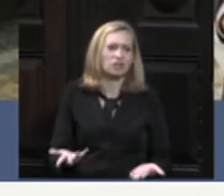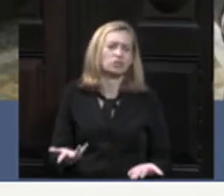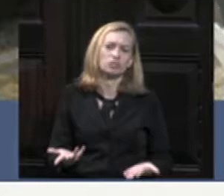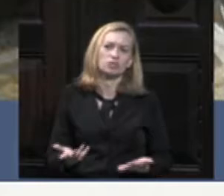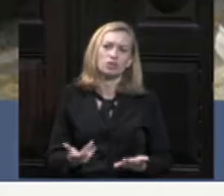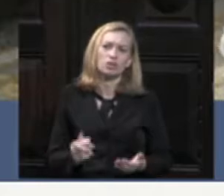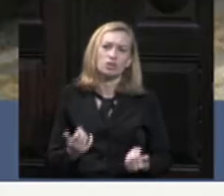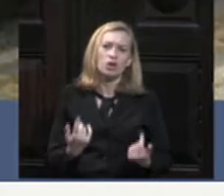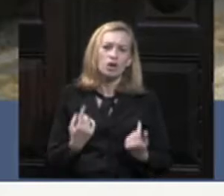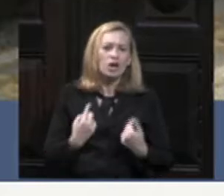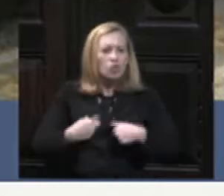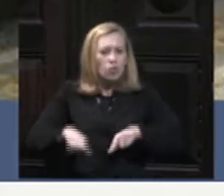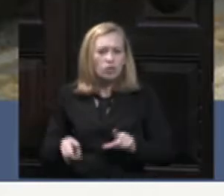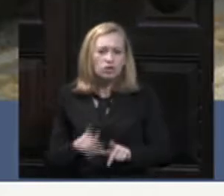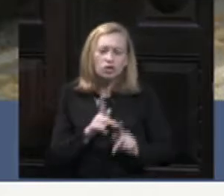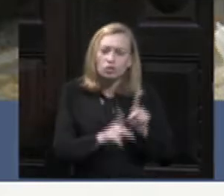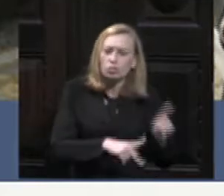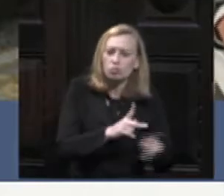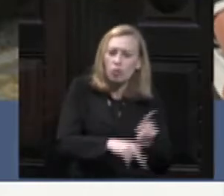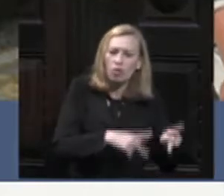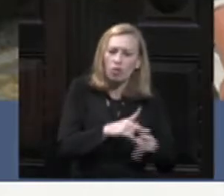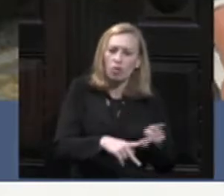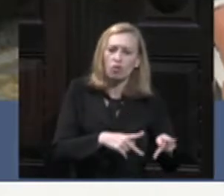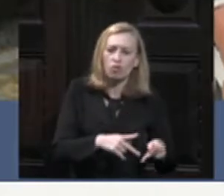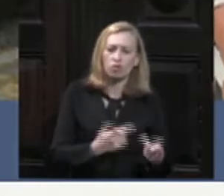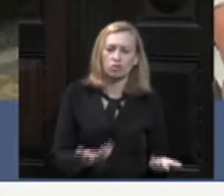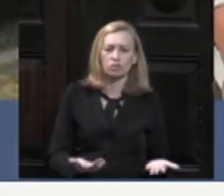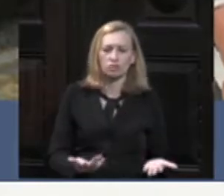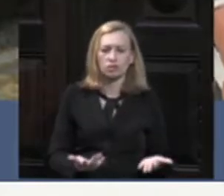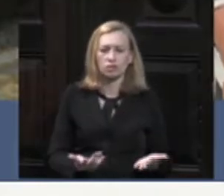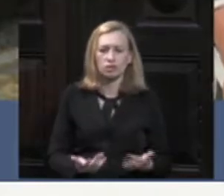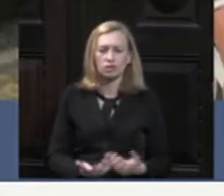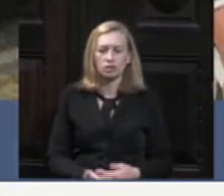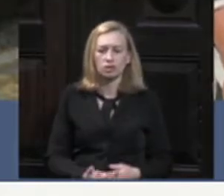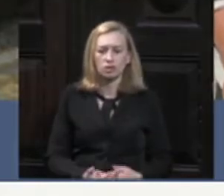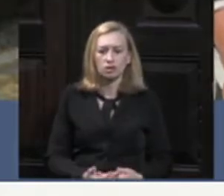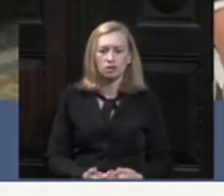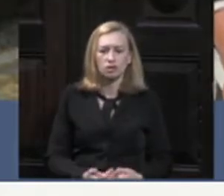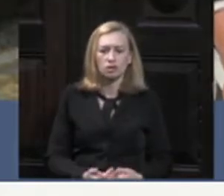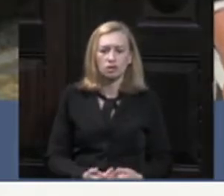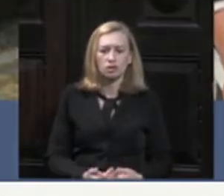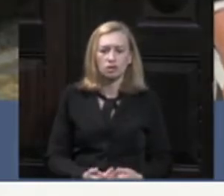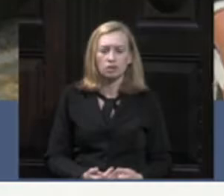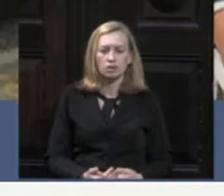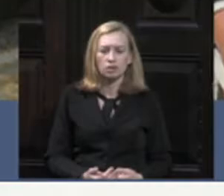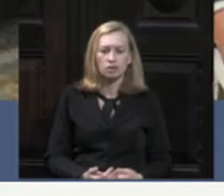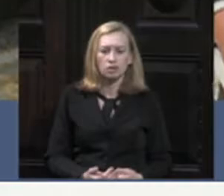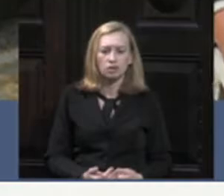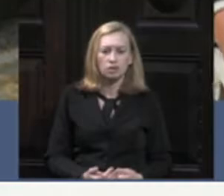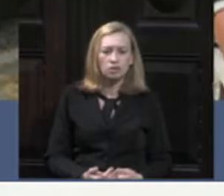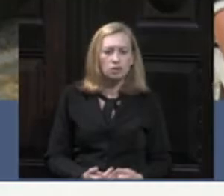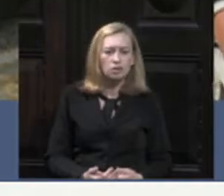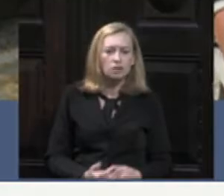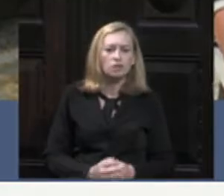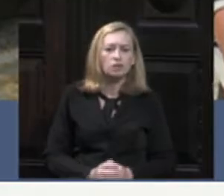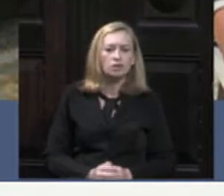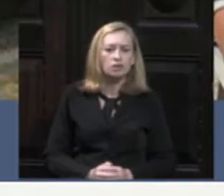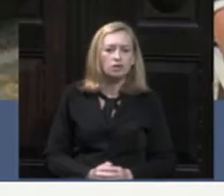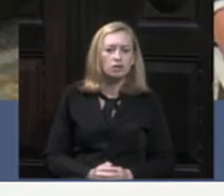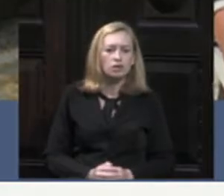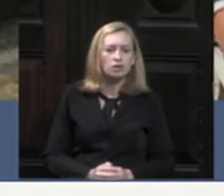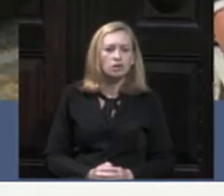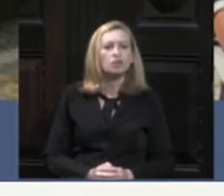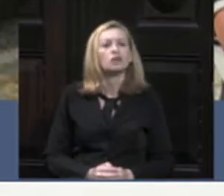população, causando danos à própria economia, encarecendo. Então, o cumprimento